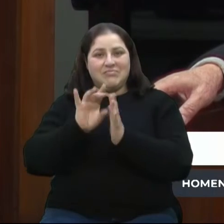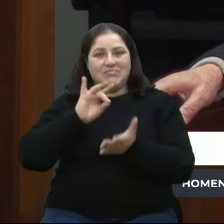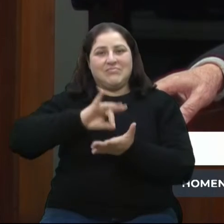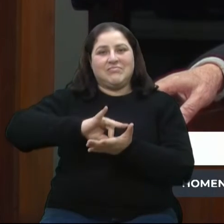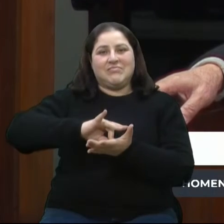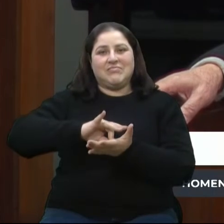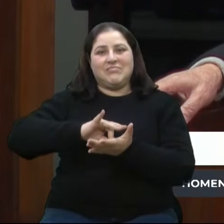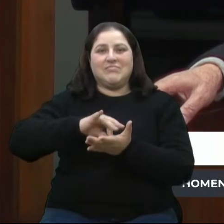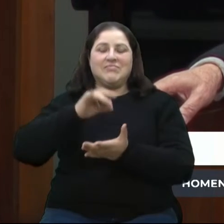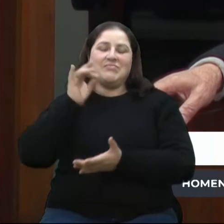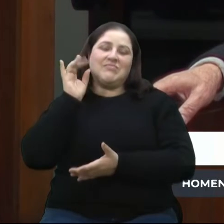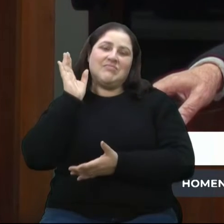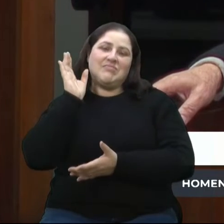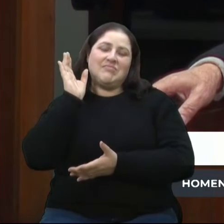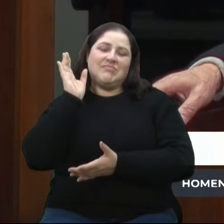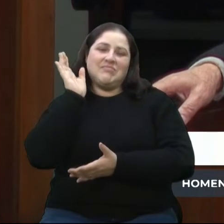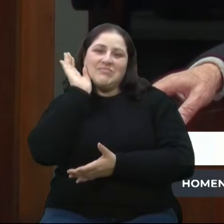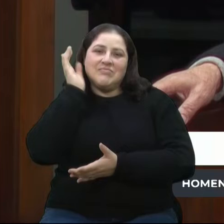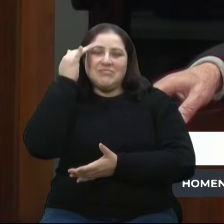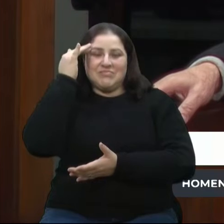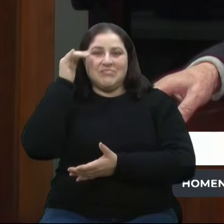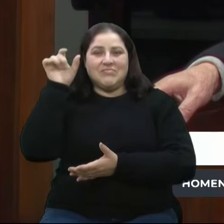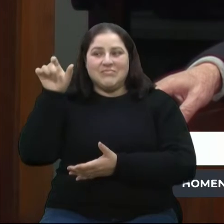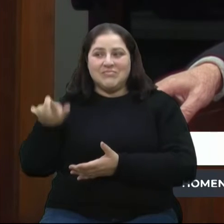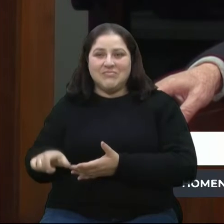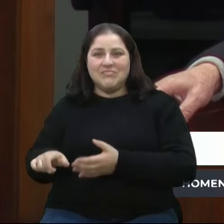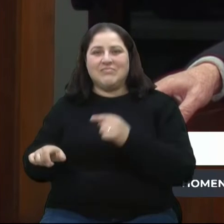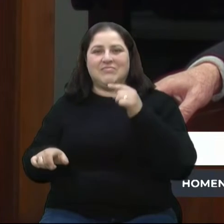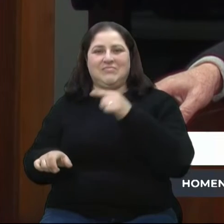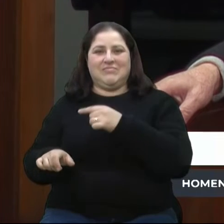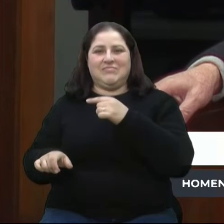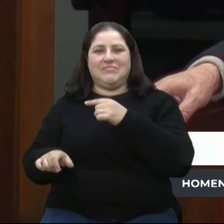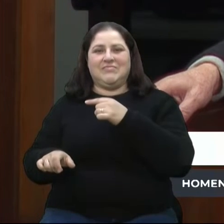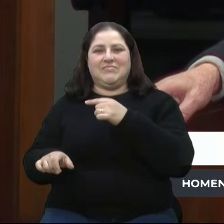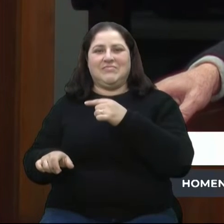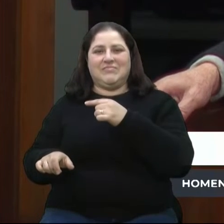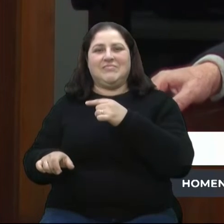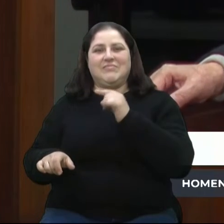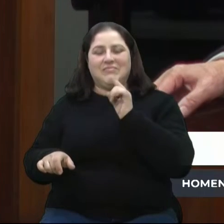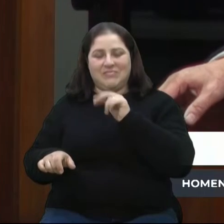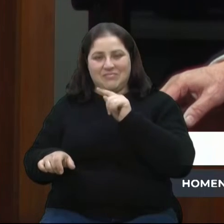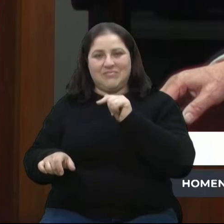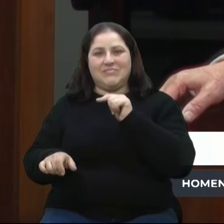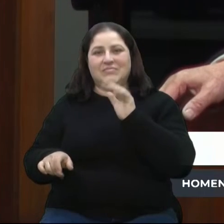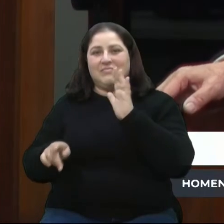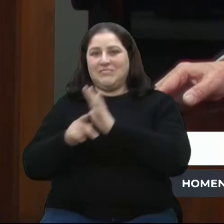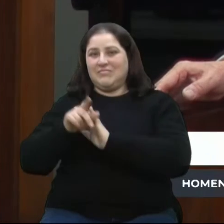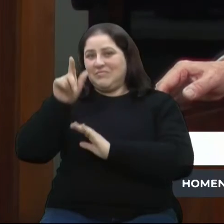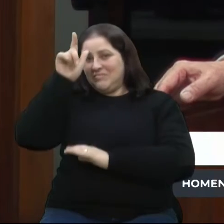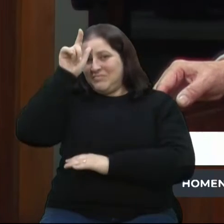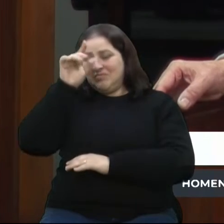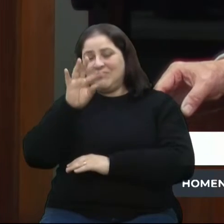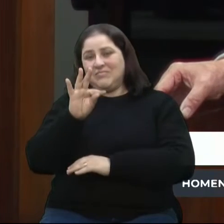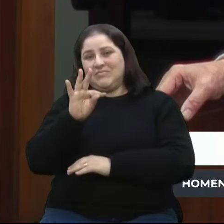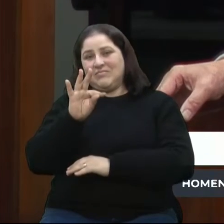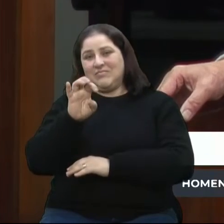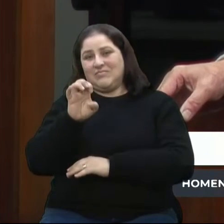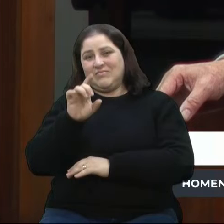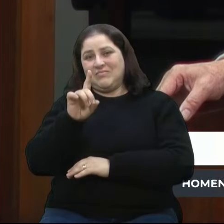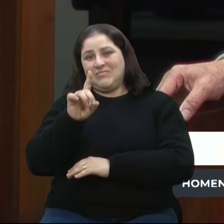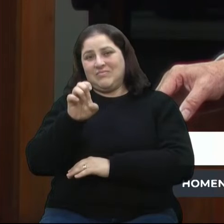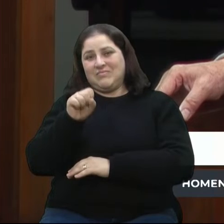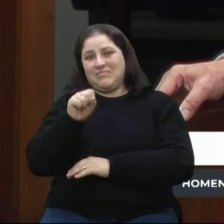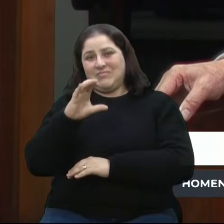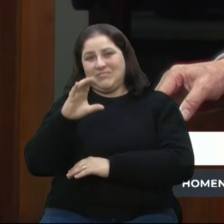um tedesco, né? Um tedesco, que é o alemão, né? Felipe Gremmelmaier, e que teve